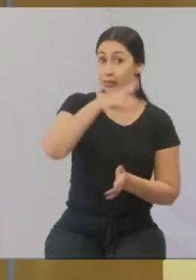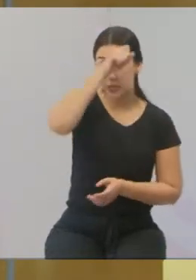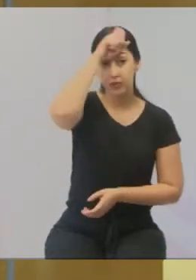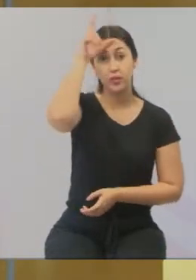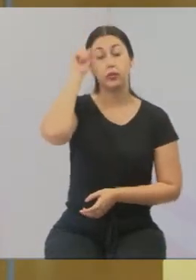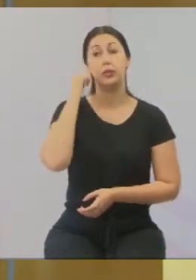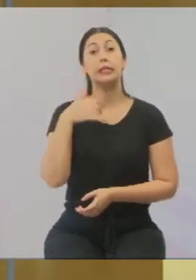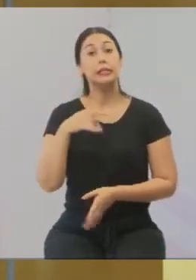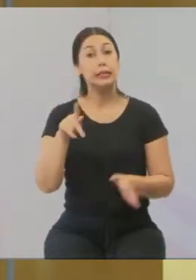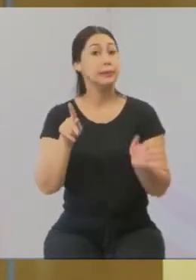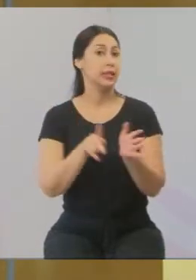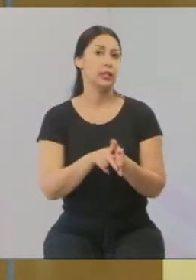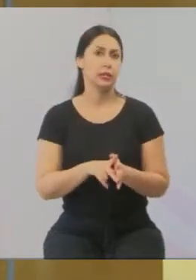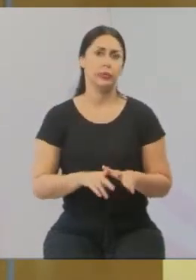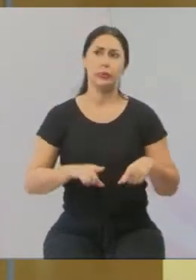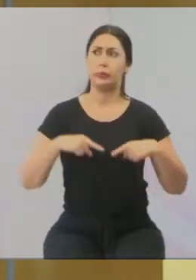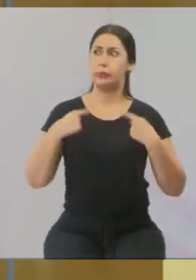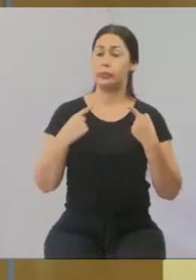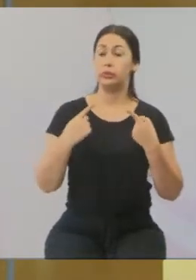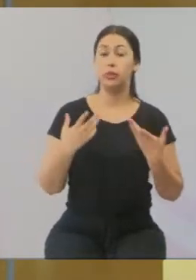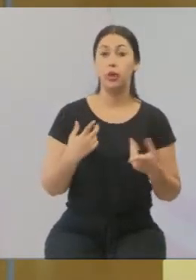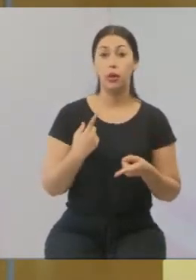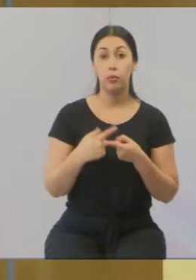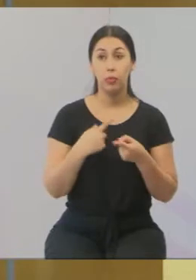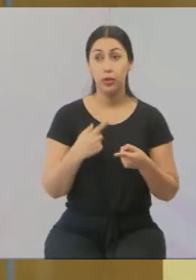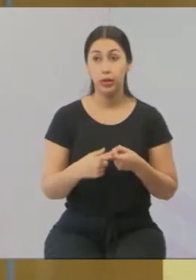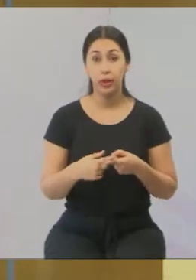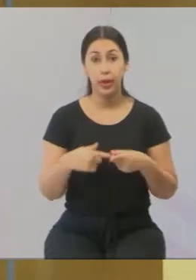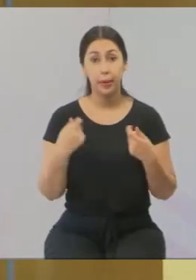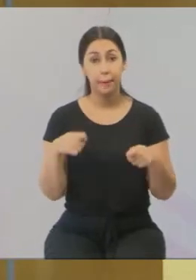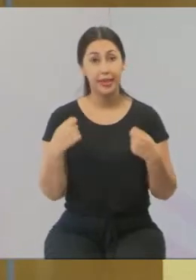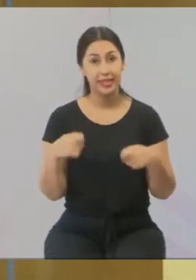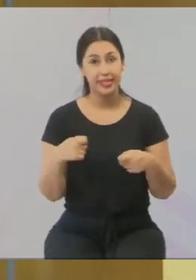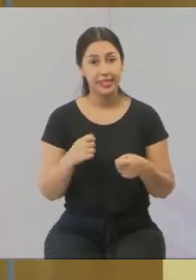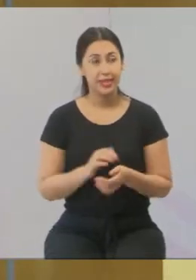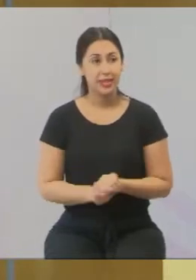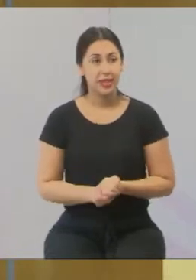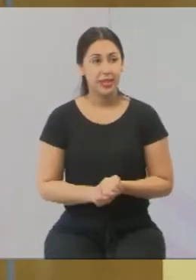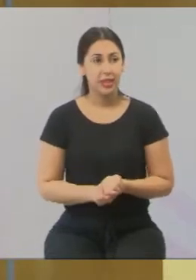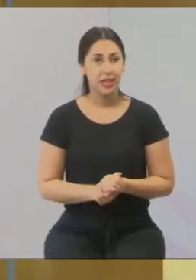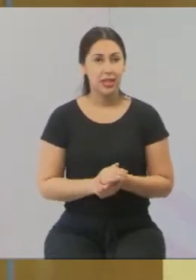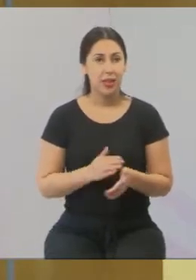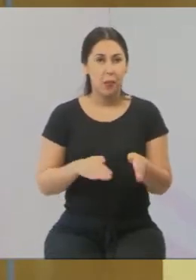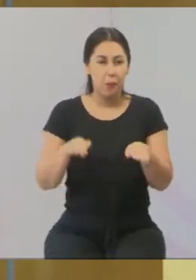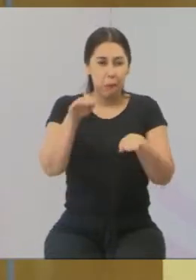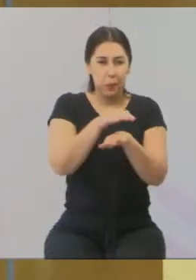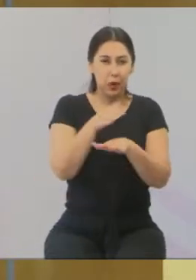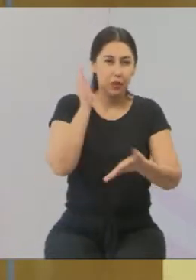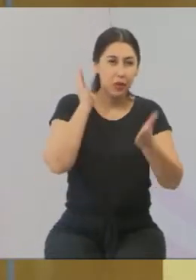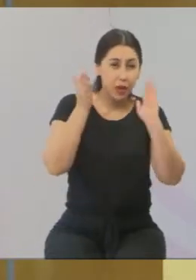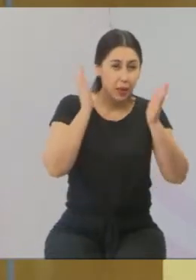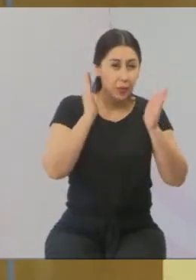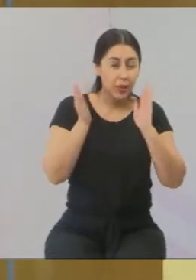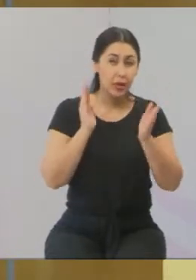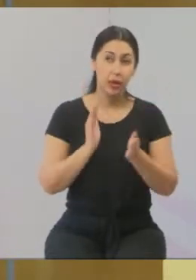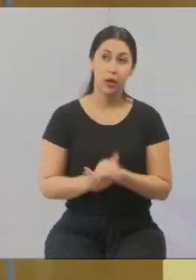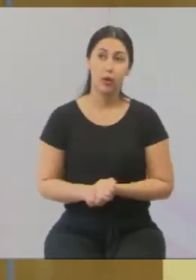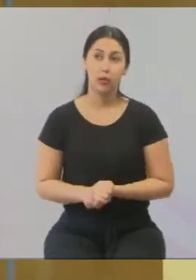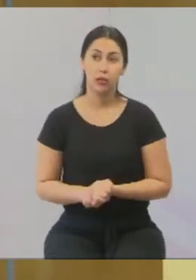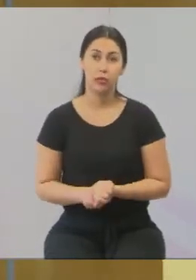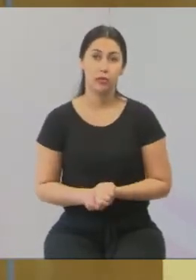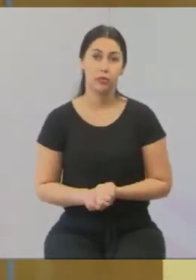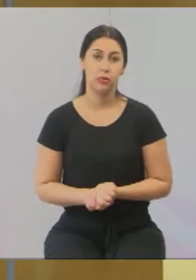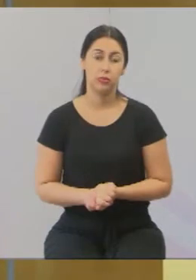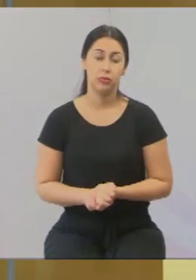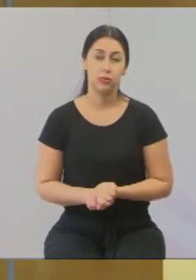for, pior ainda. Porque essas máquinas elas têm que andar encarretadas por centro da cidade, a não ser num espaço muito curto, onde elas estão fazendo